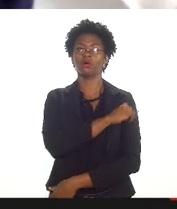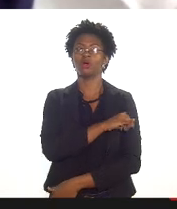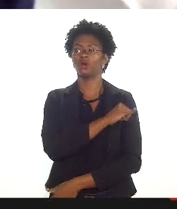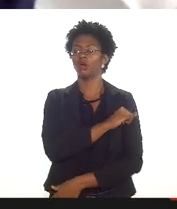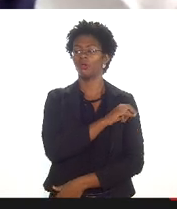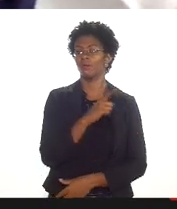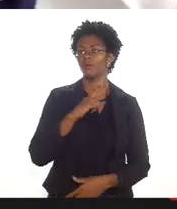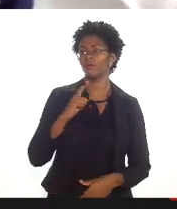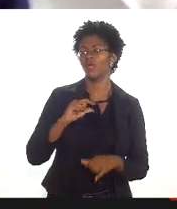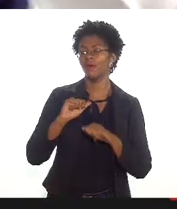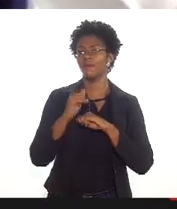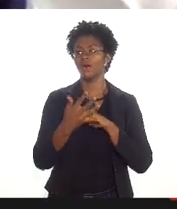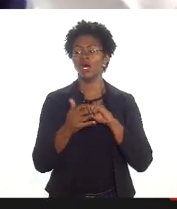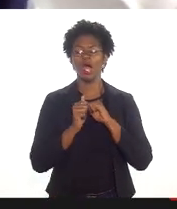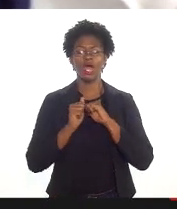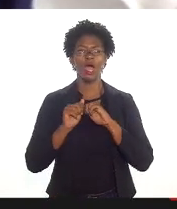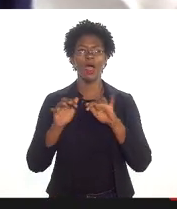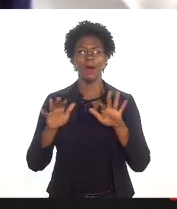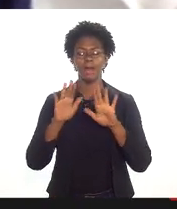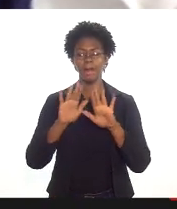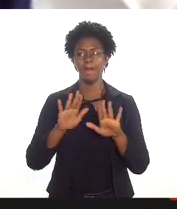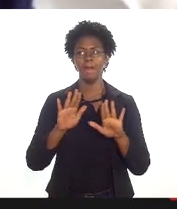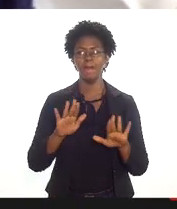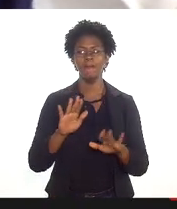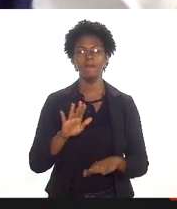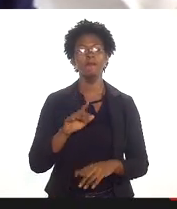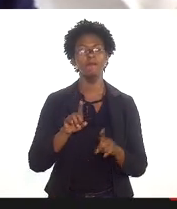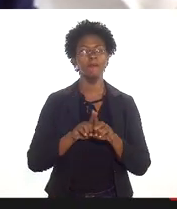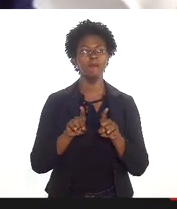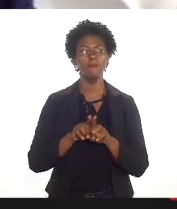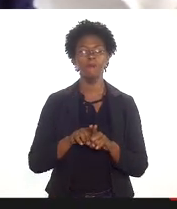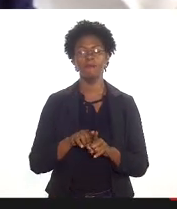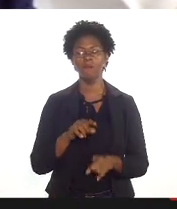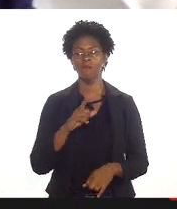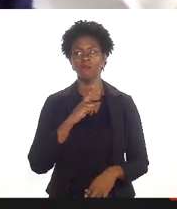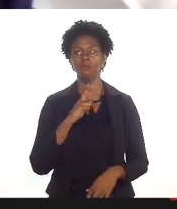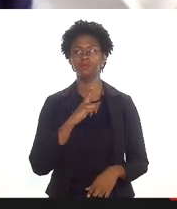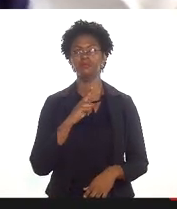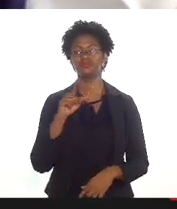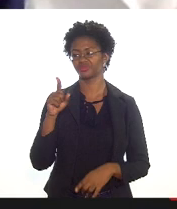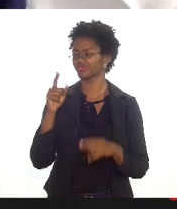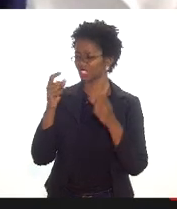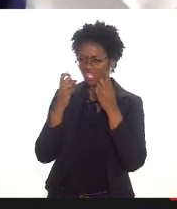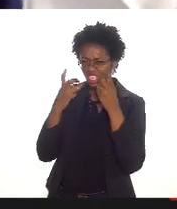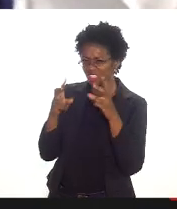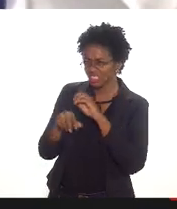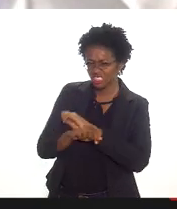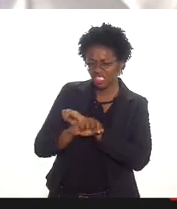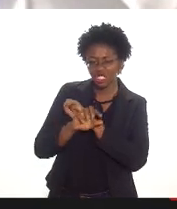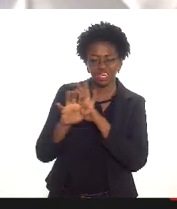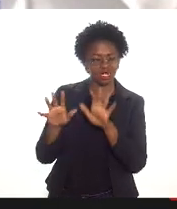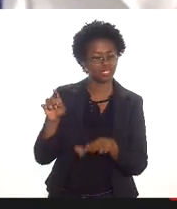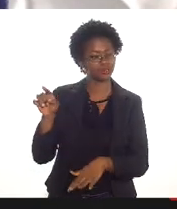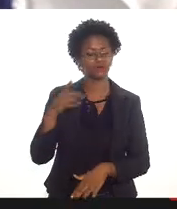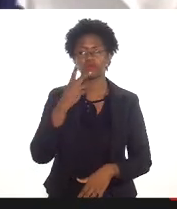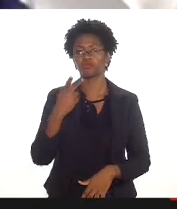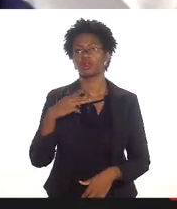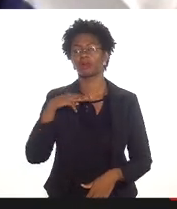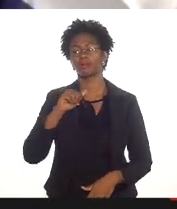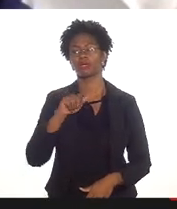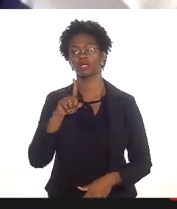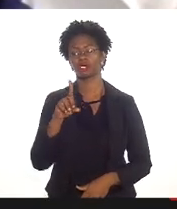temos a pandemia, mas nós temos também, isso é visível na fala da doutora Magda, um sistema